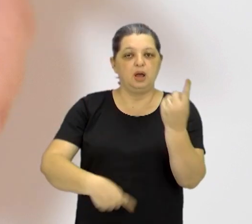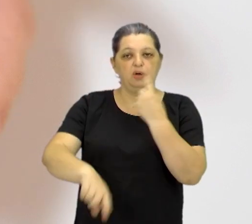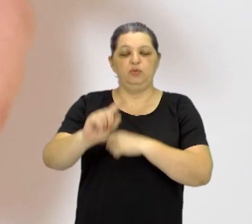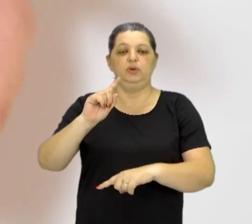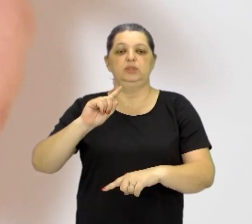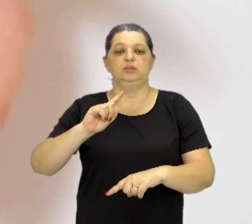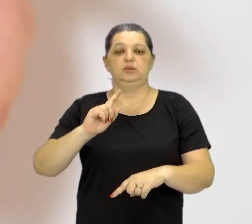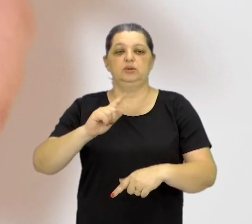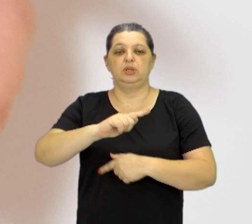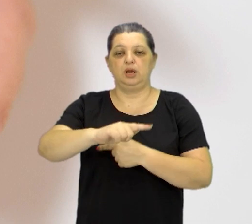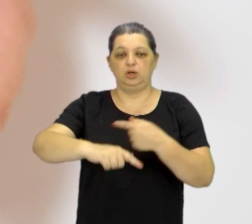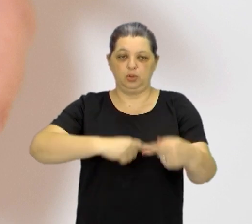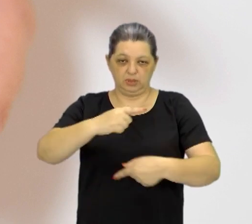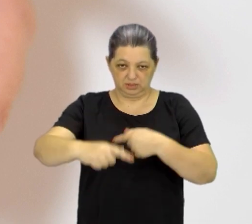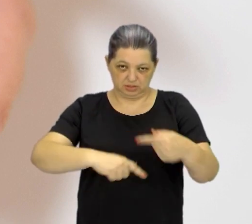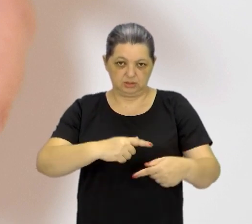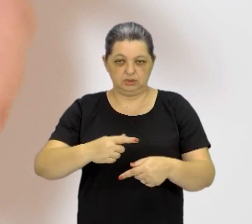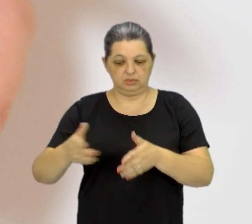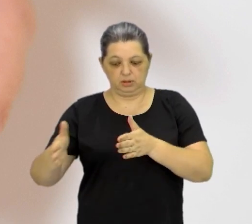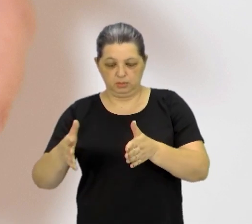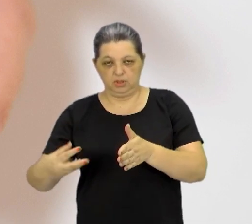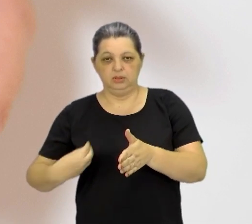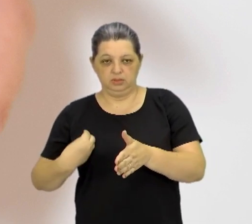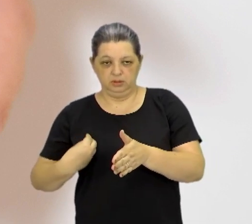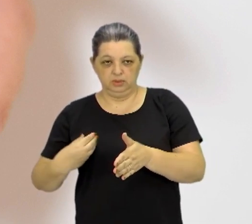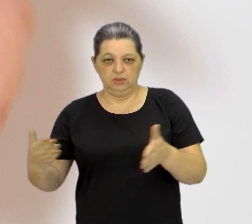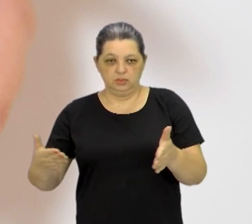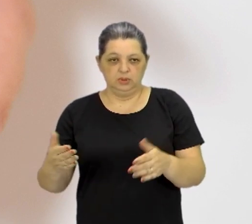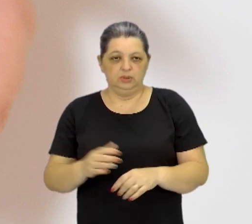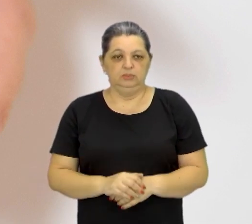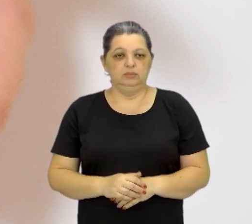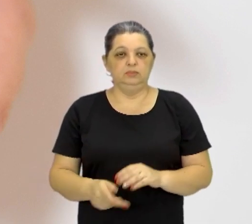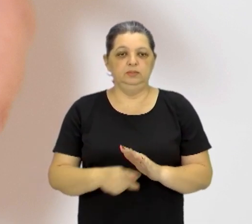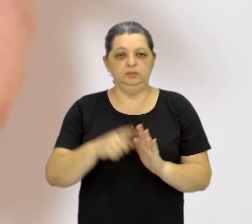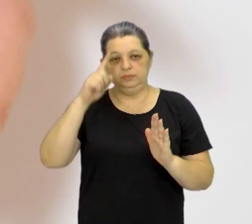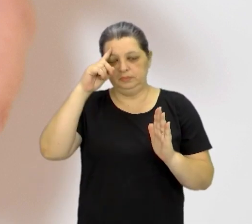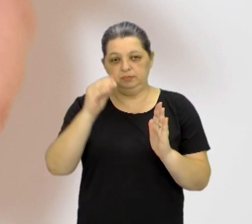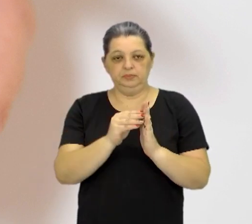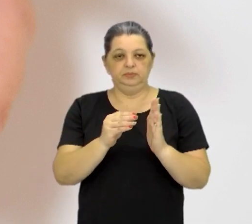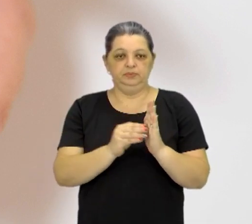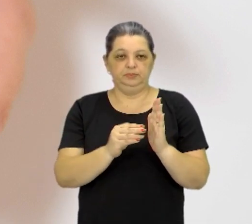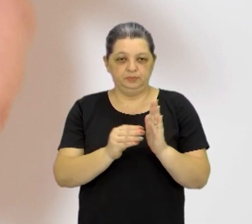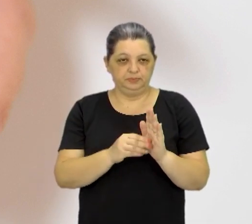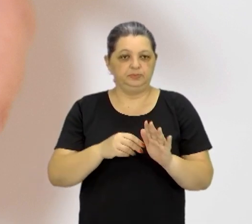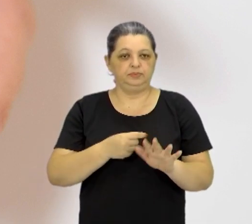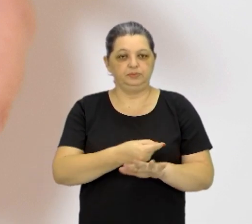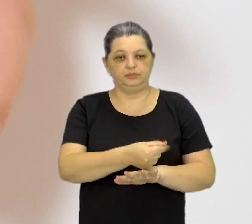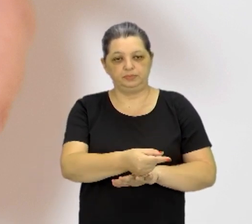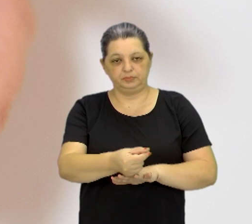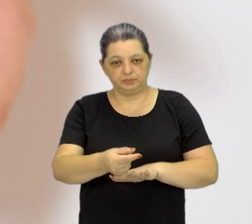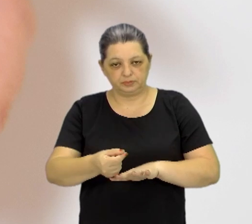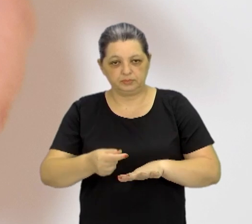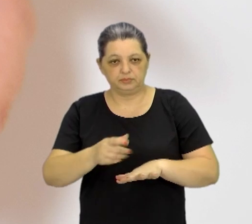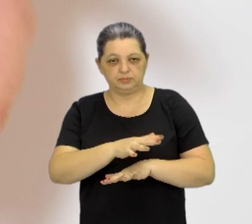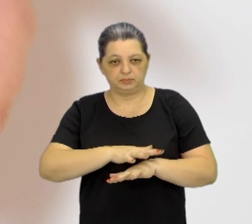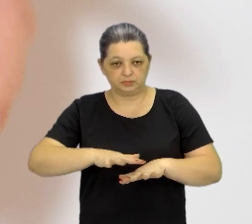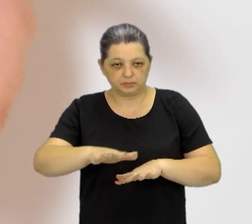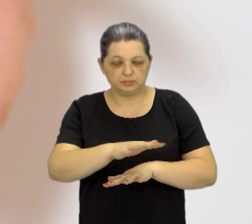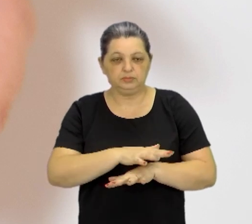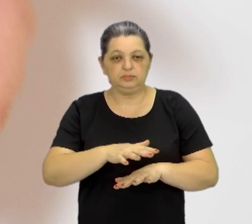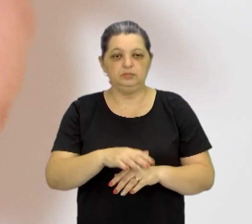aqui que nós estamos, dessa agenda neoliberal e subdesenvolvimento. Nesse momento,